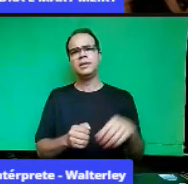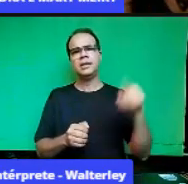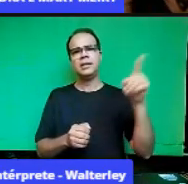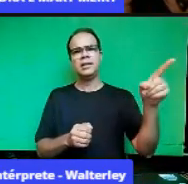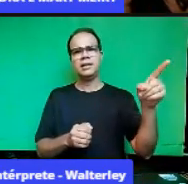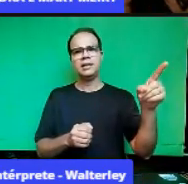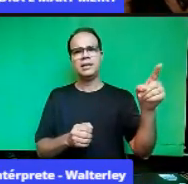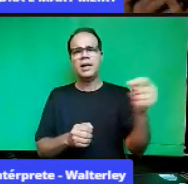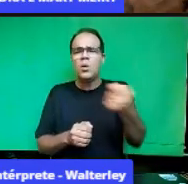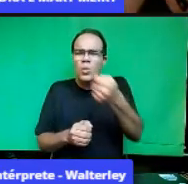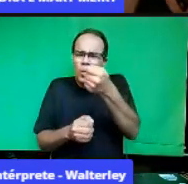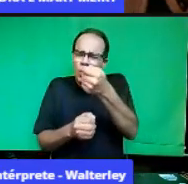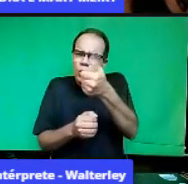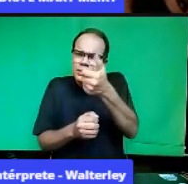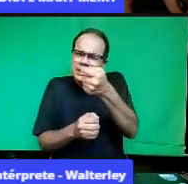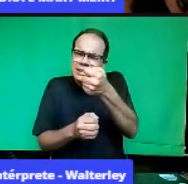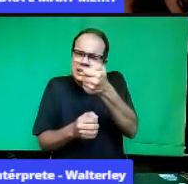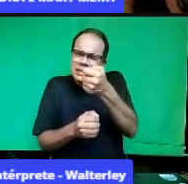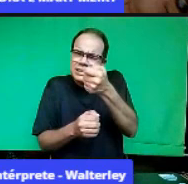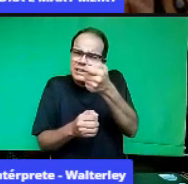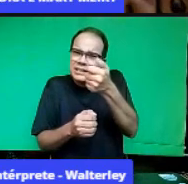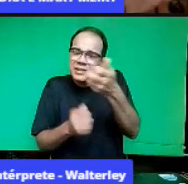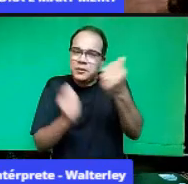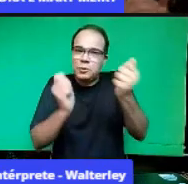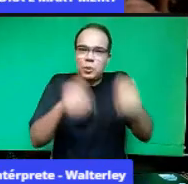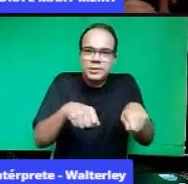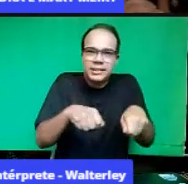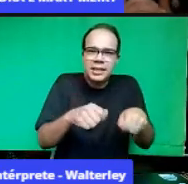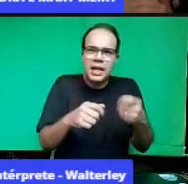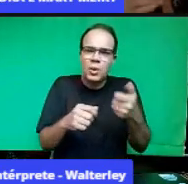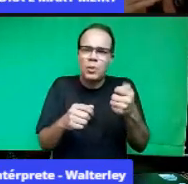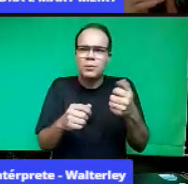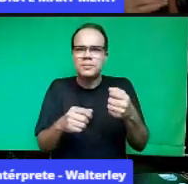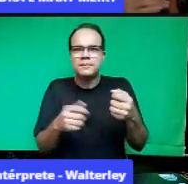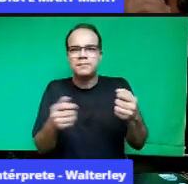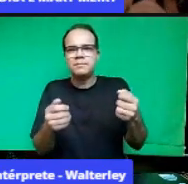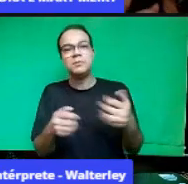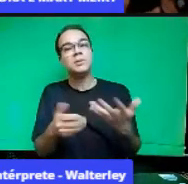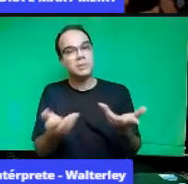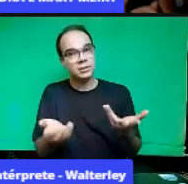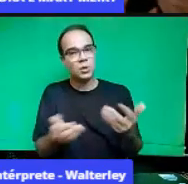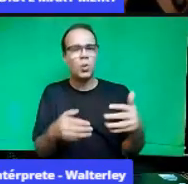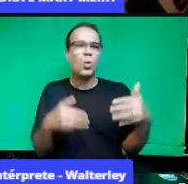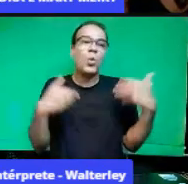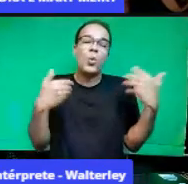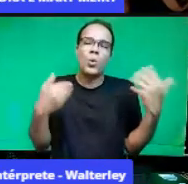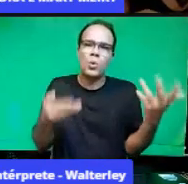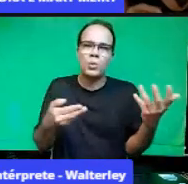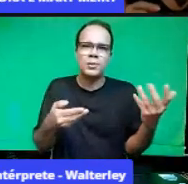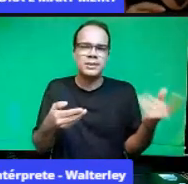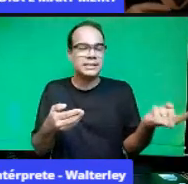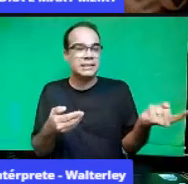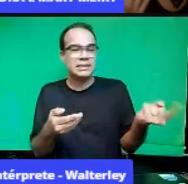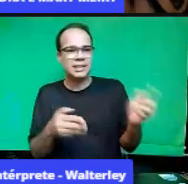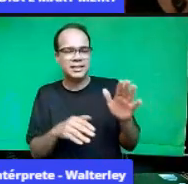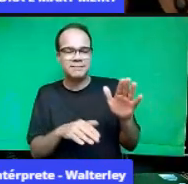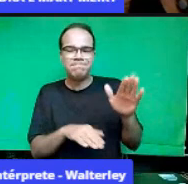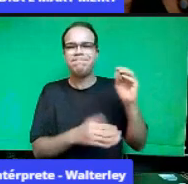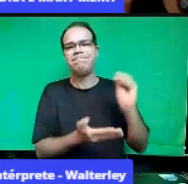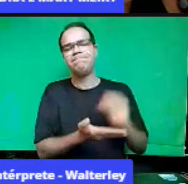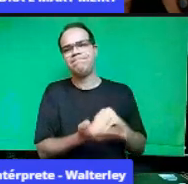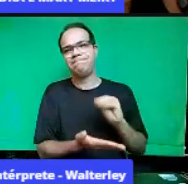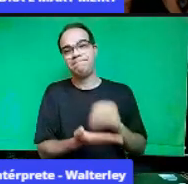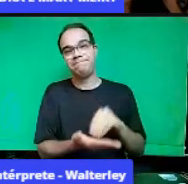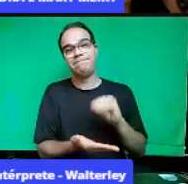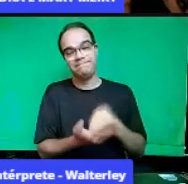a ponto de adquirir, funções cognitivas ainda não consolidadas, né? E o nível